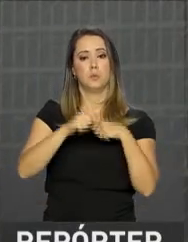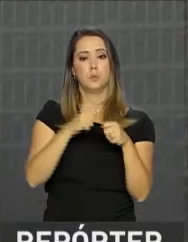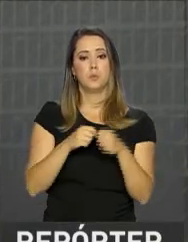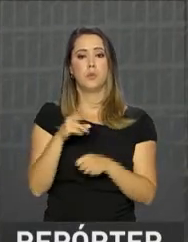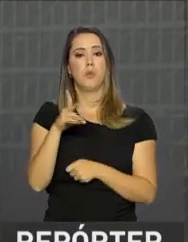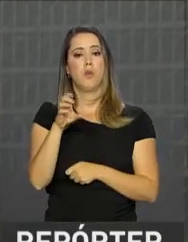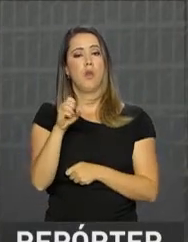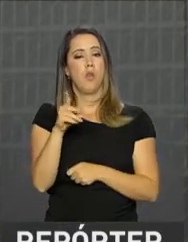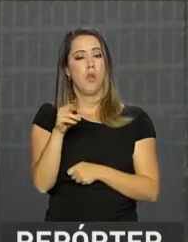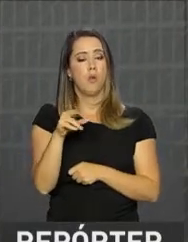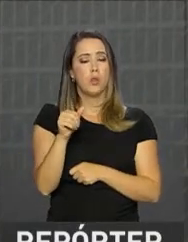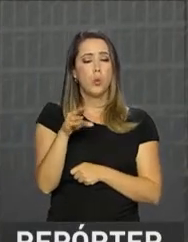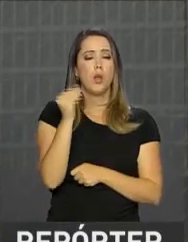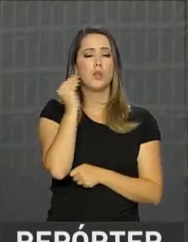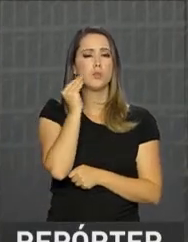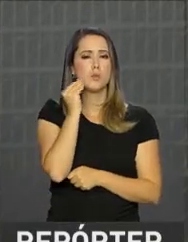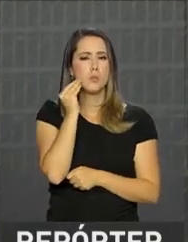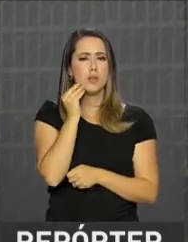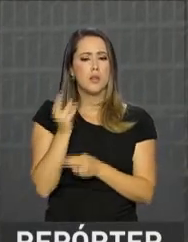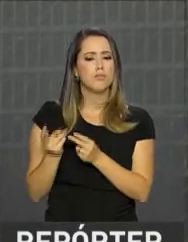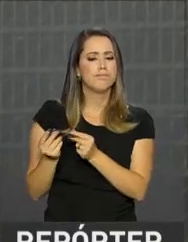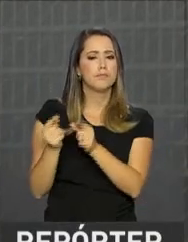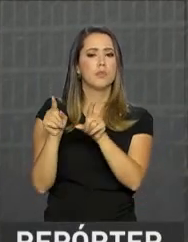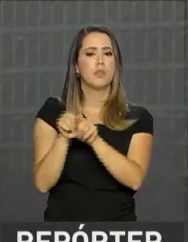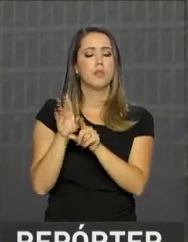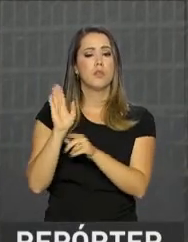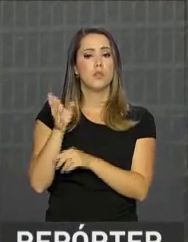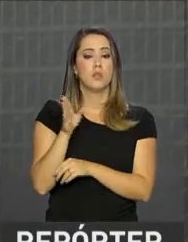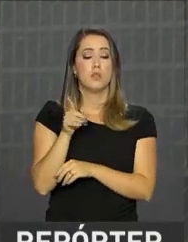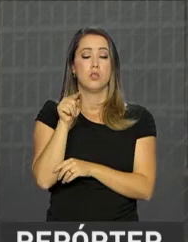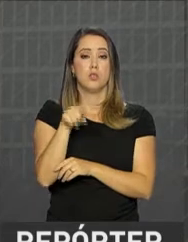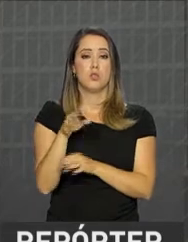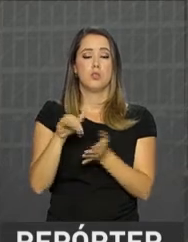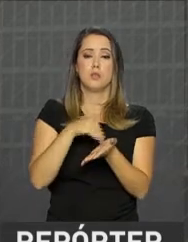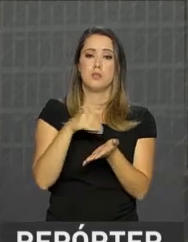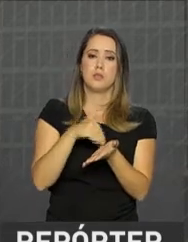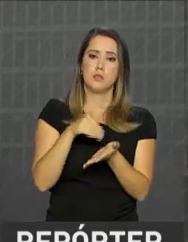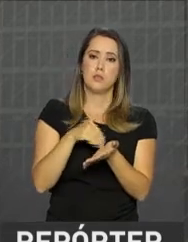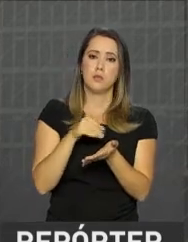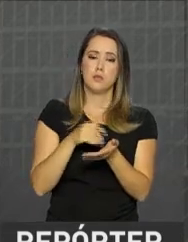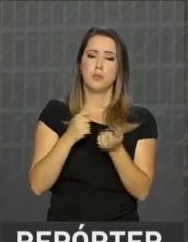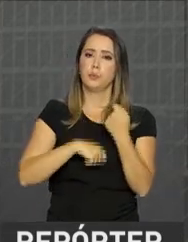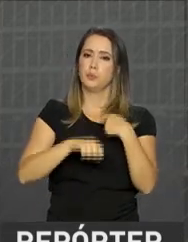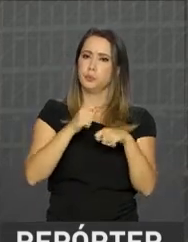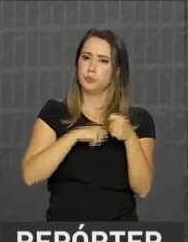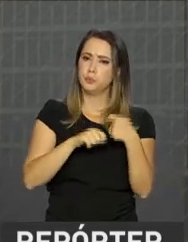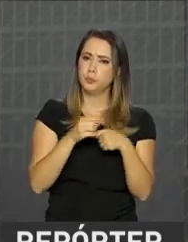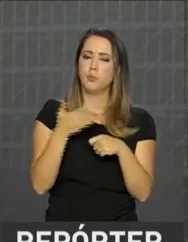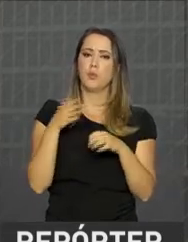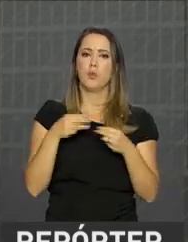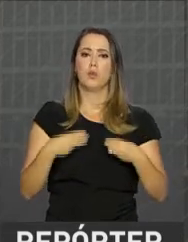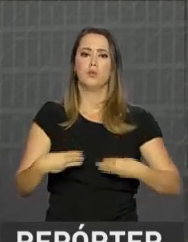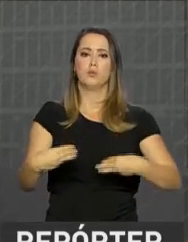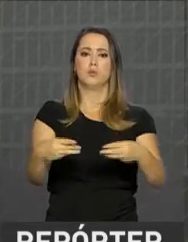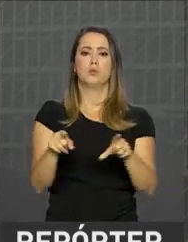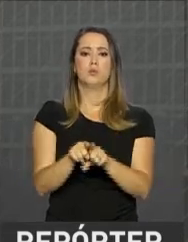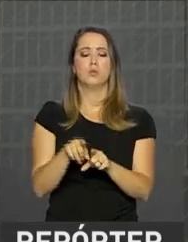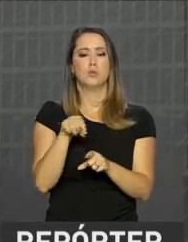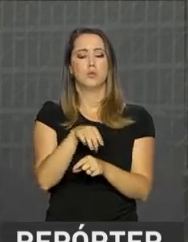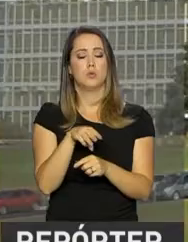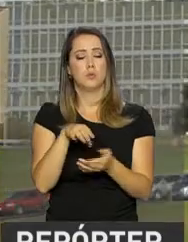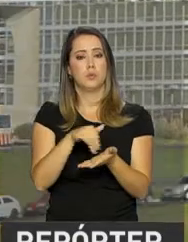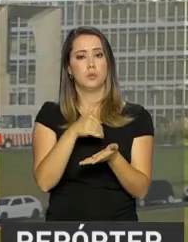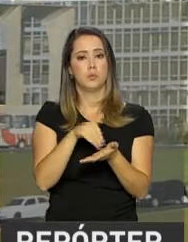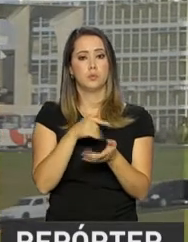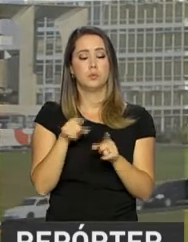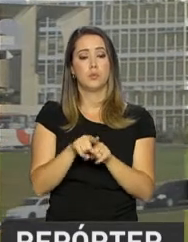guardiã que tem experiência no mercado financeiro e já foi secretário executivo da fazenda e secretário adjunto do tesouro nacional